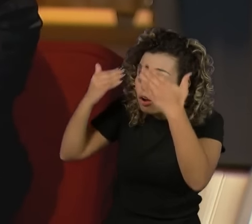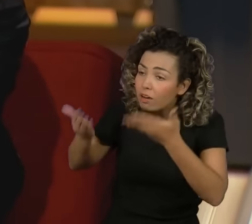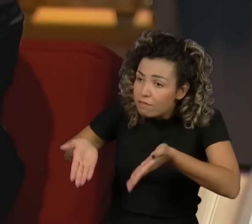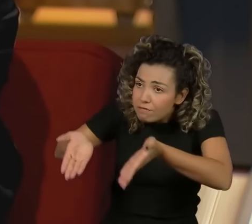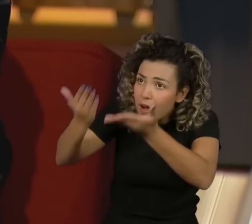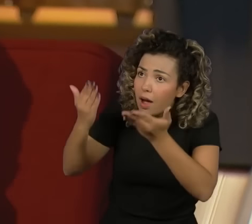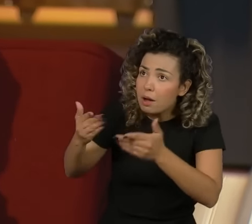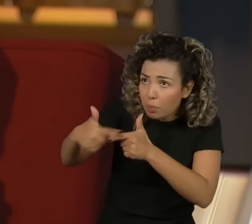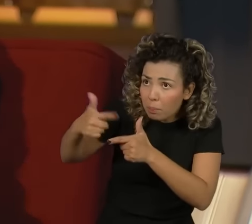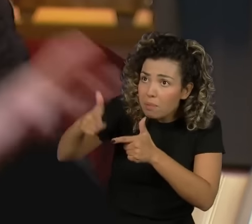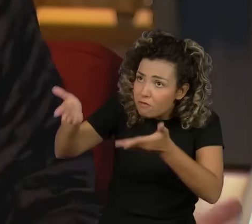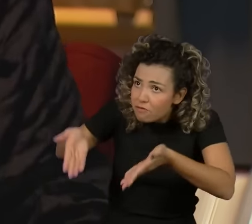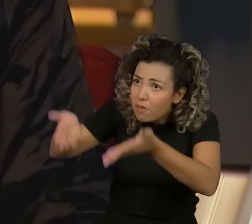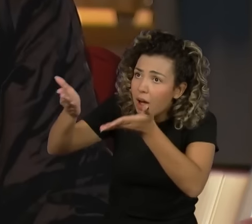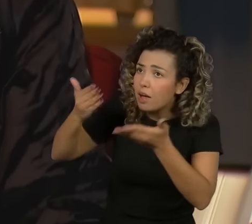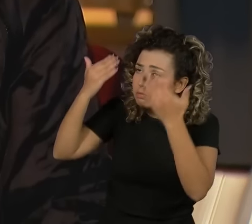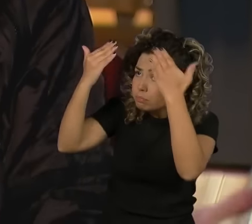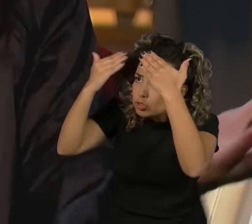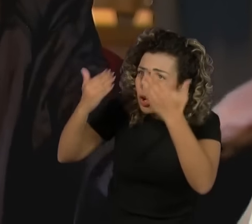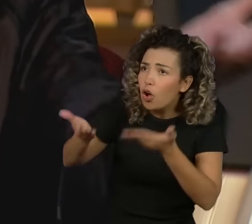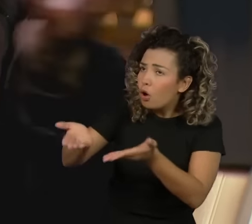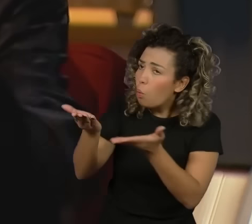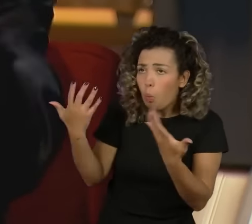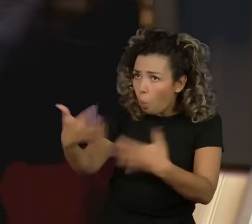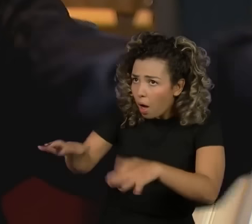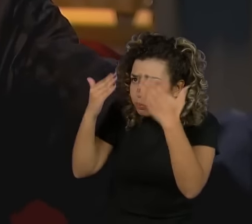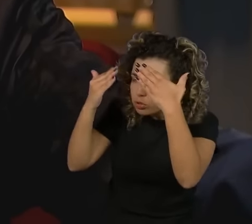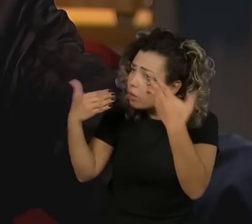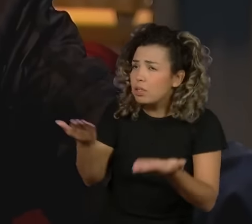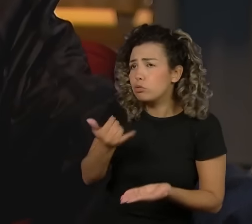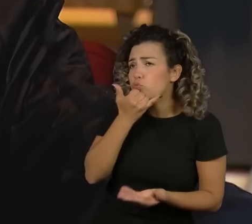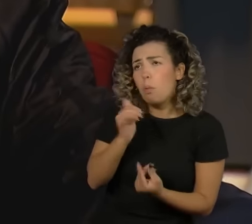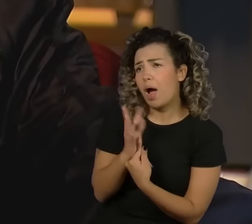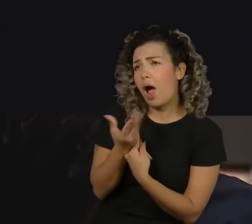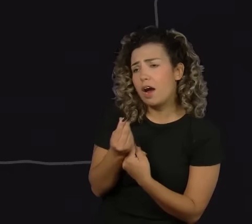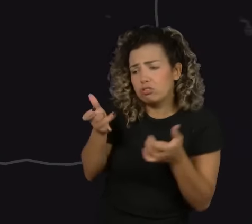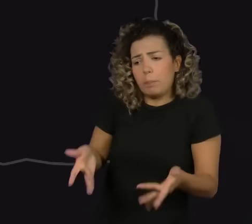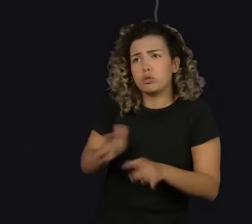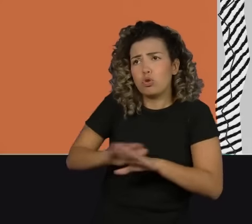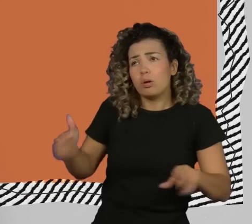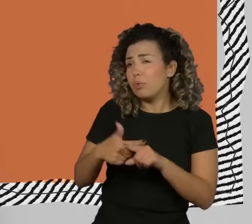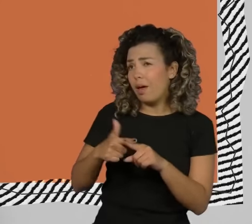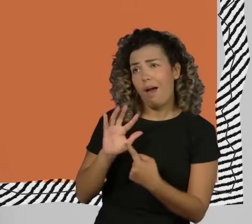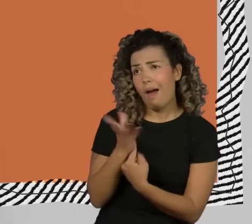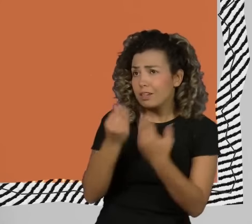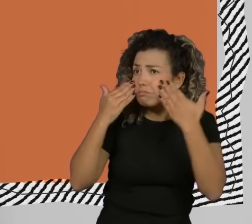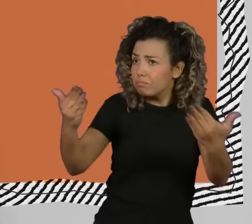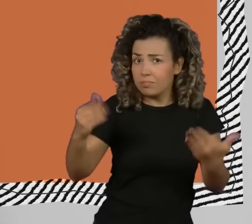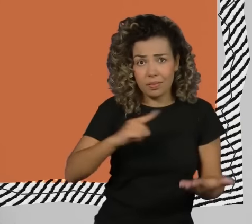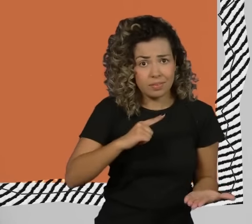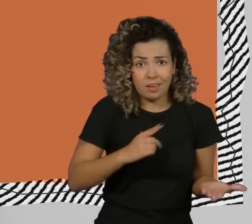ou então, meu amigo, abandona a arte, porque a arte é exposição para todo mundo, cara.